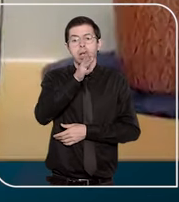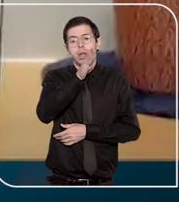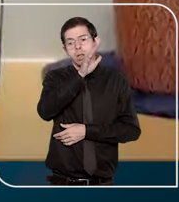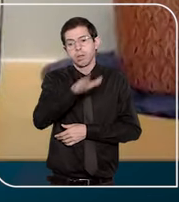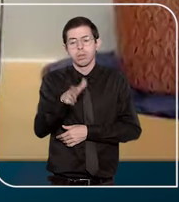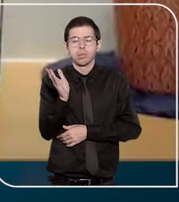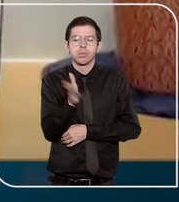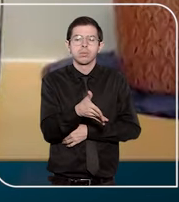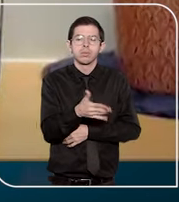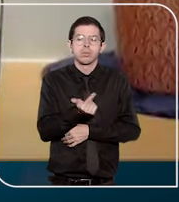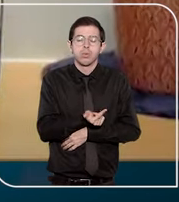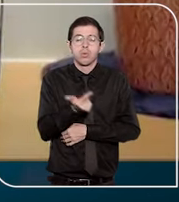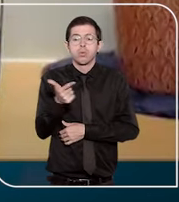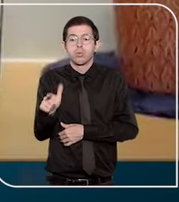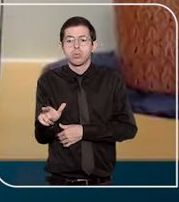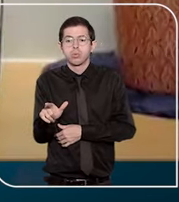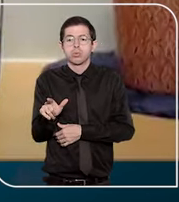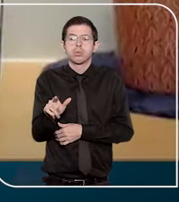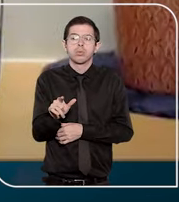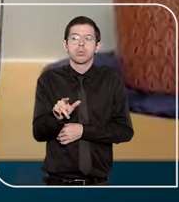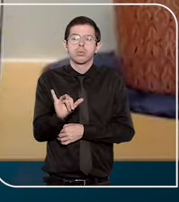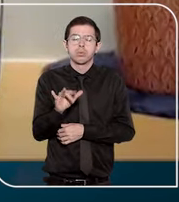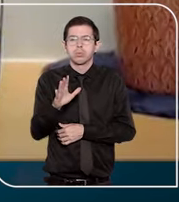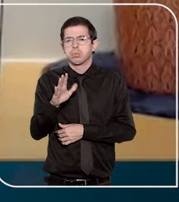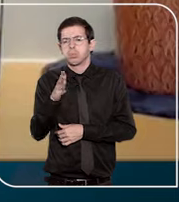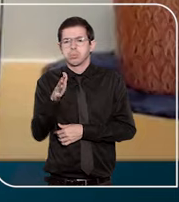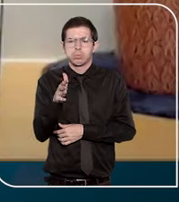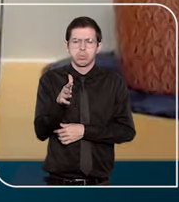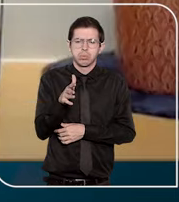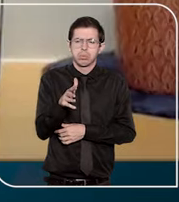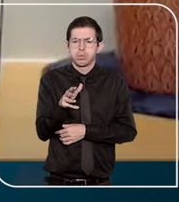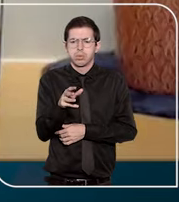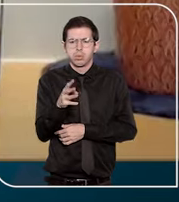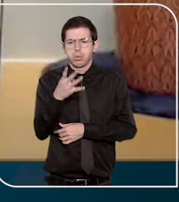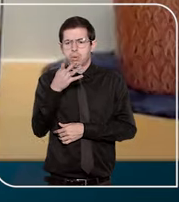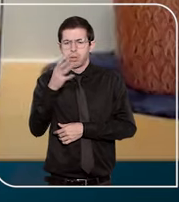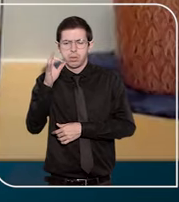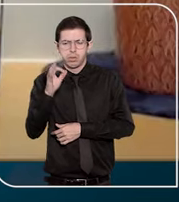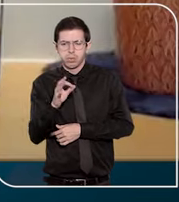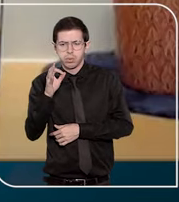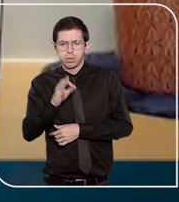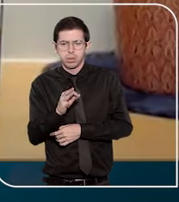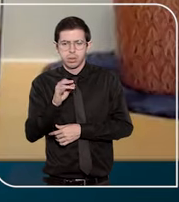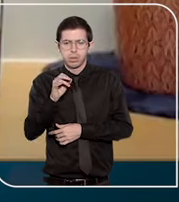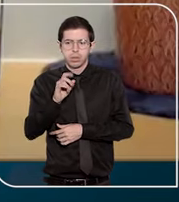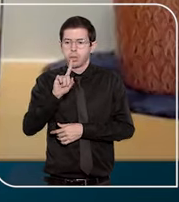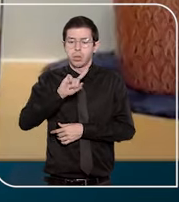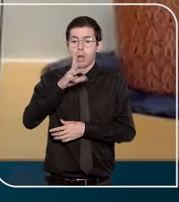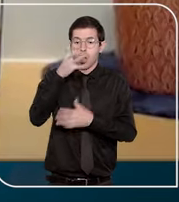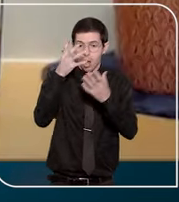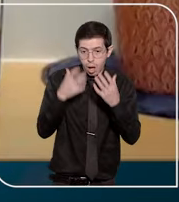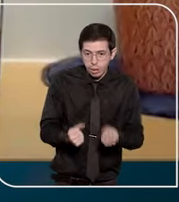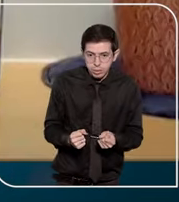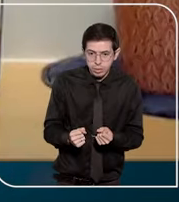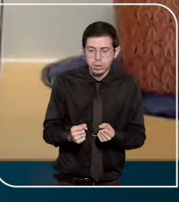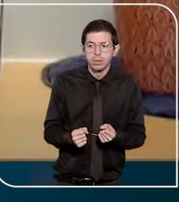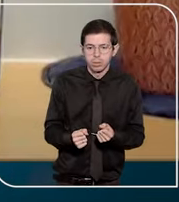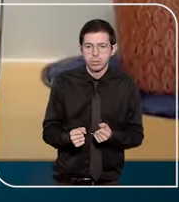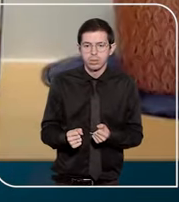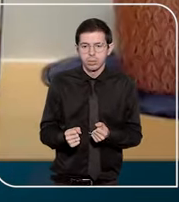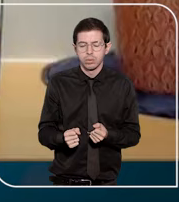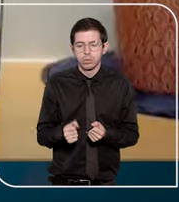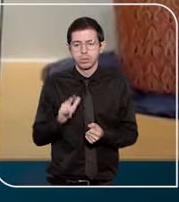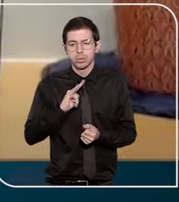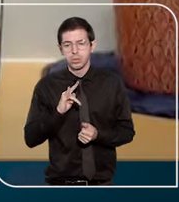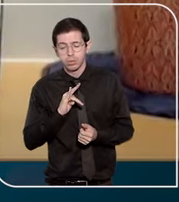Uma outra quantidade, uns cerca de 3, uns 4% são inadmitidos. Então, é mais ou menos nessa faixa.